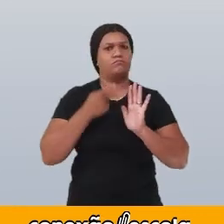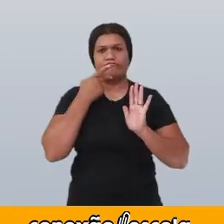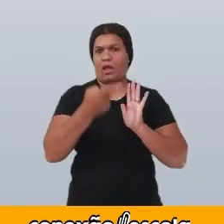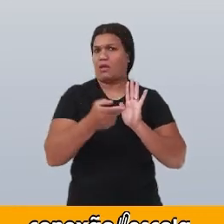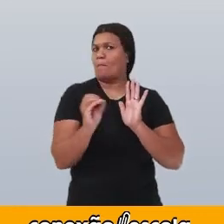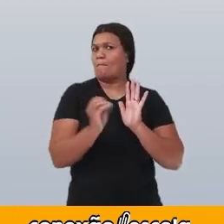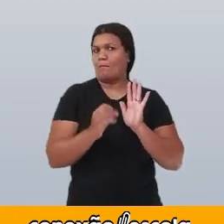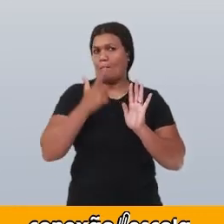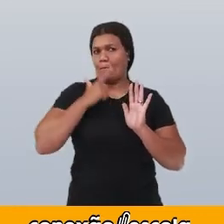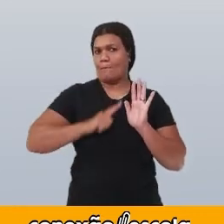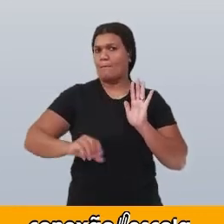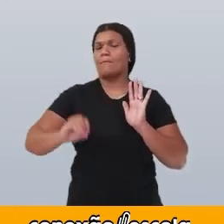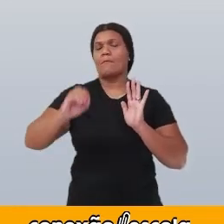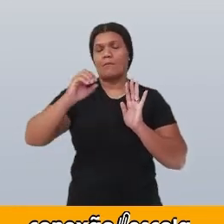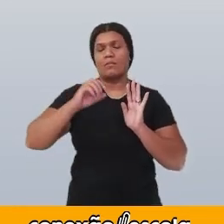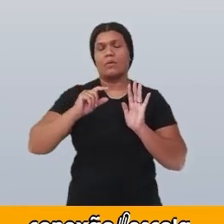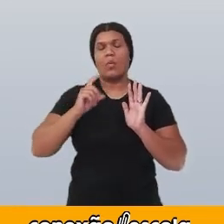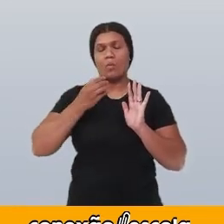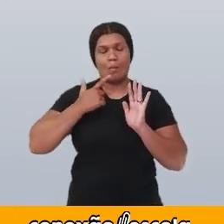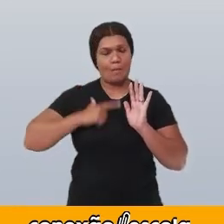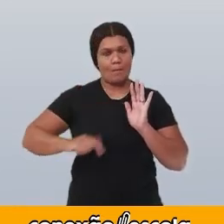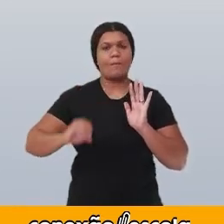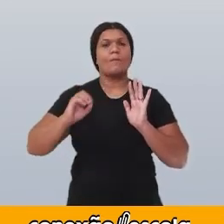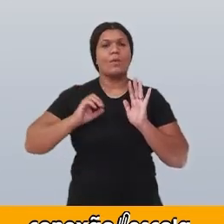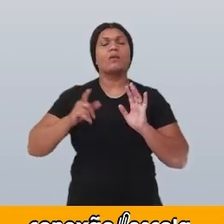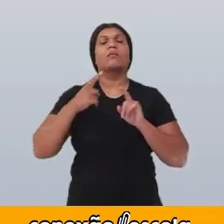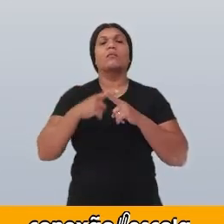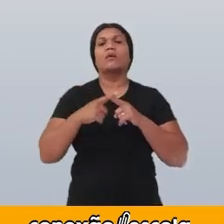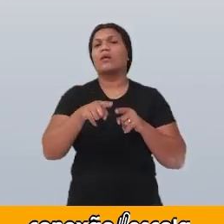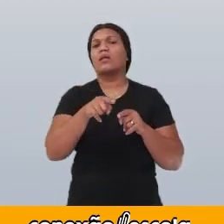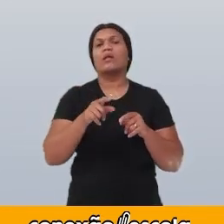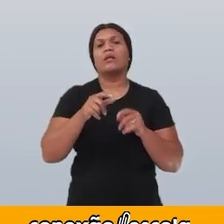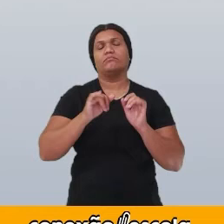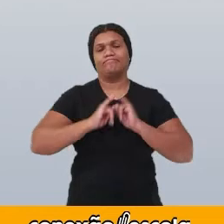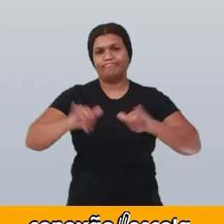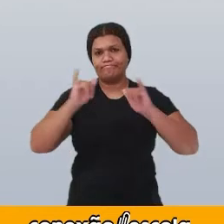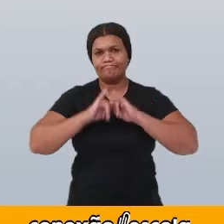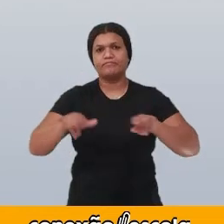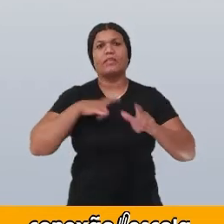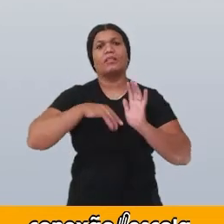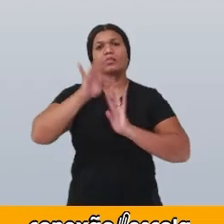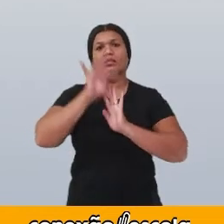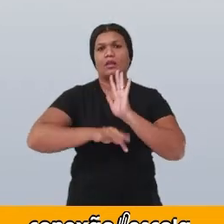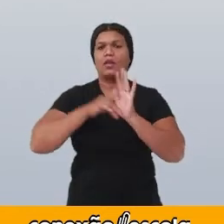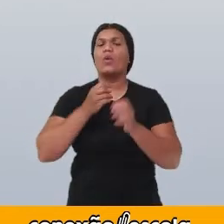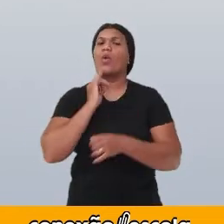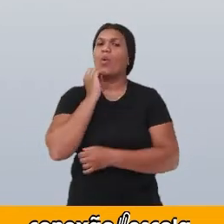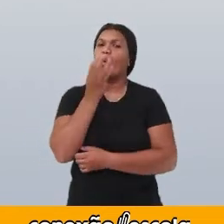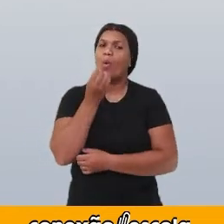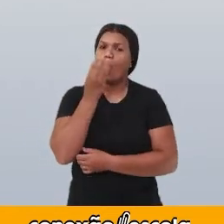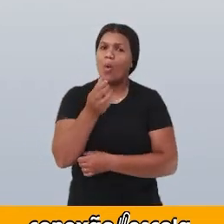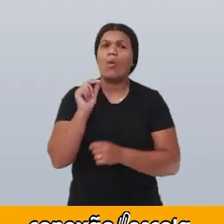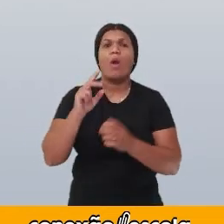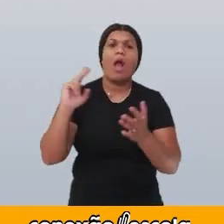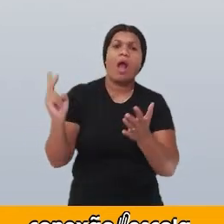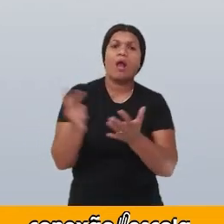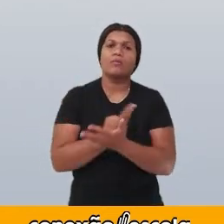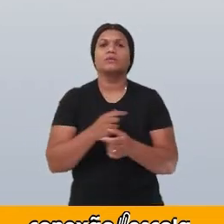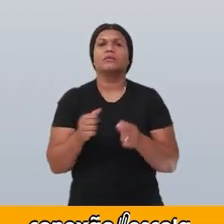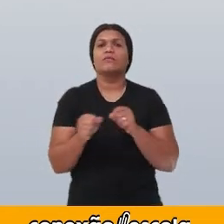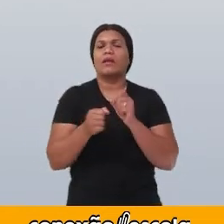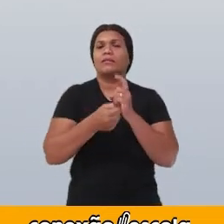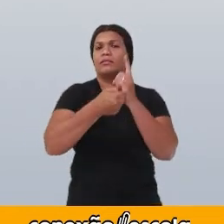está produzindo esse texto. A notícia também é um texto que costuma narrar os fatos ocorridos e fazer descrições a